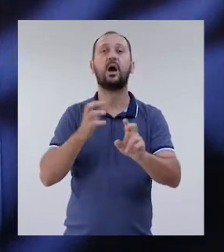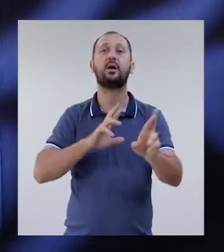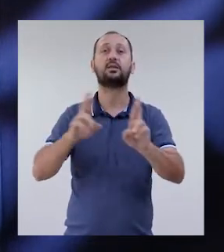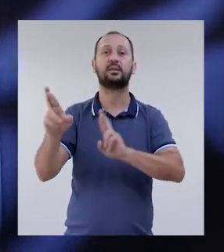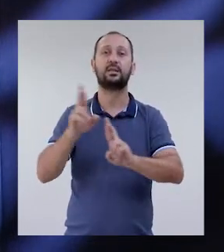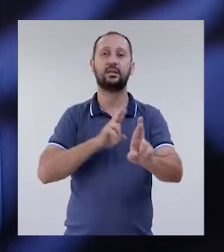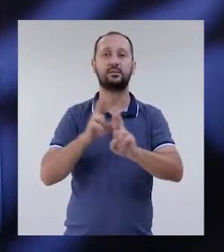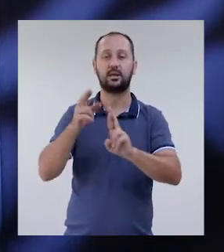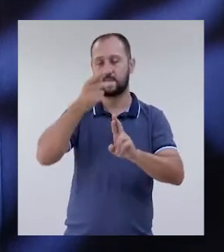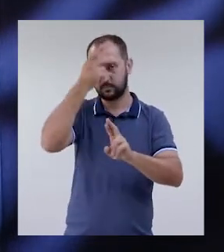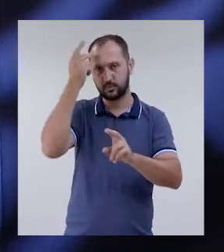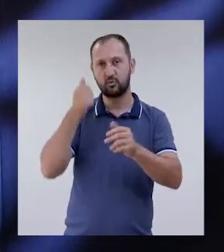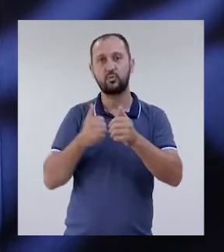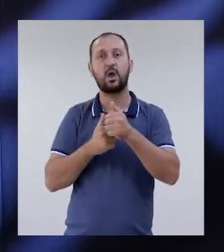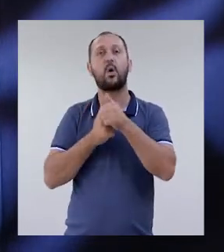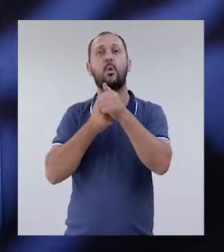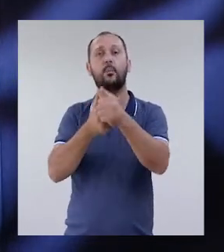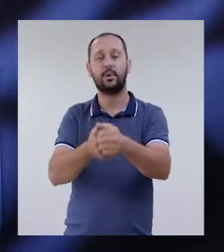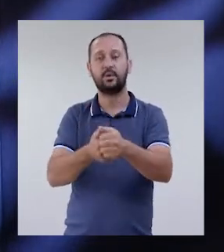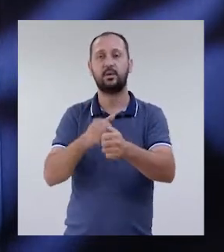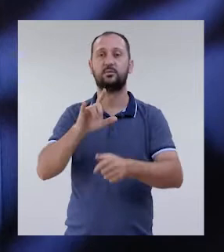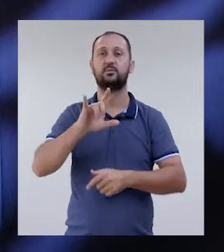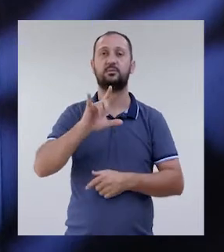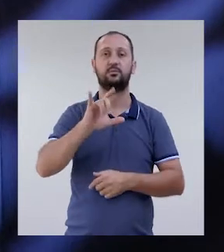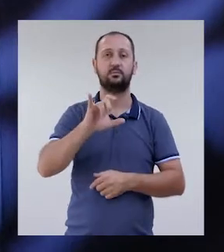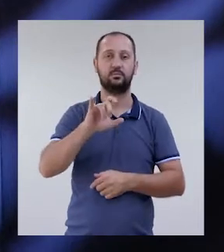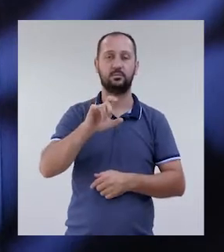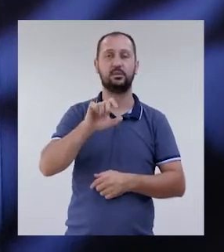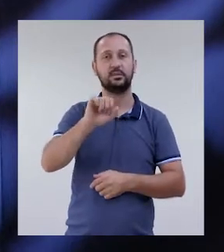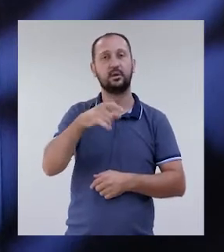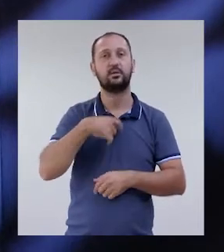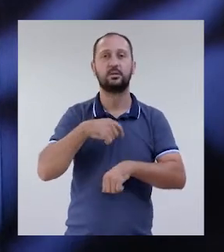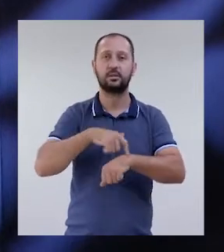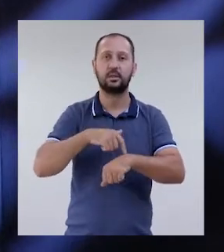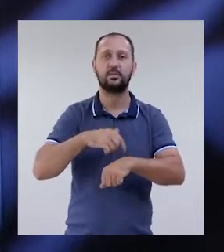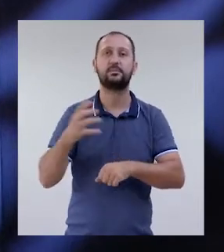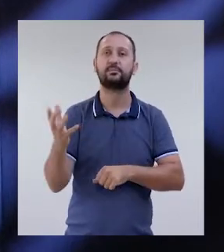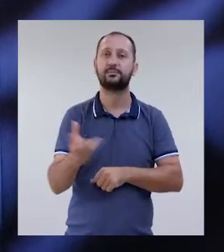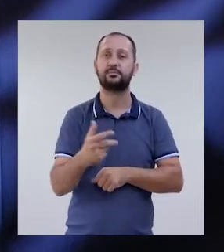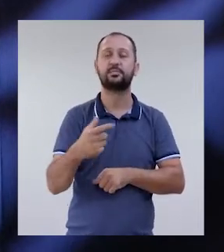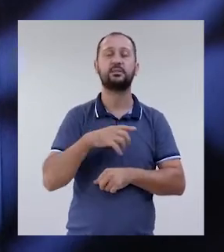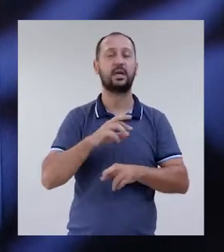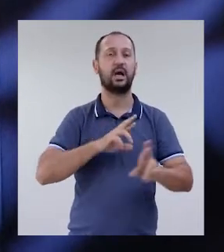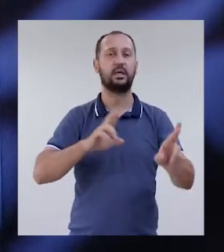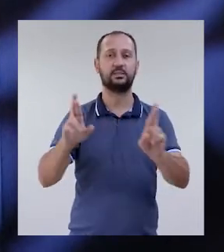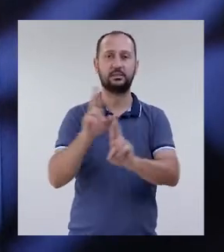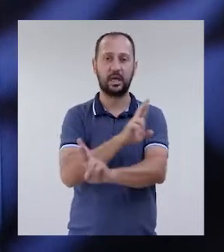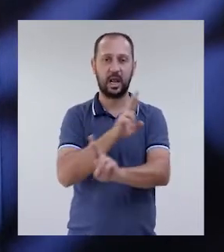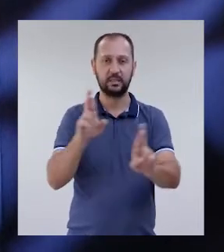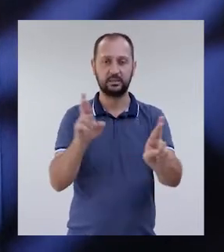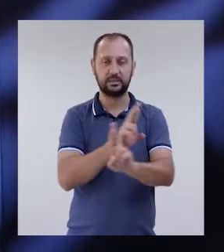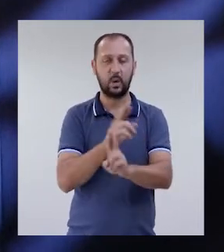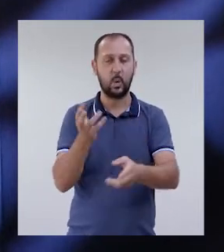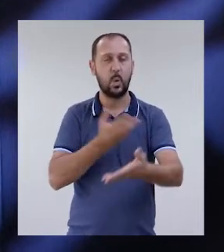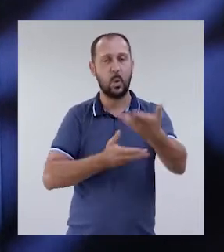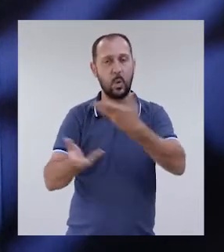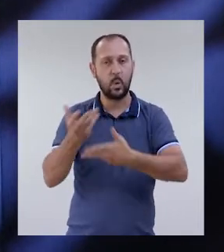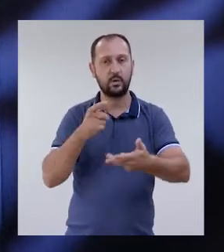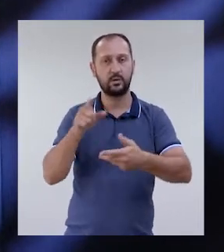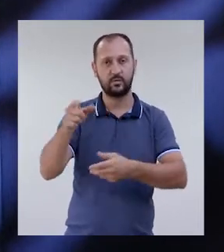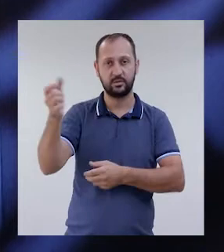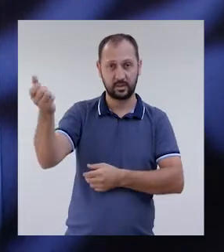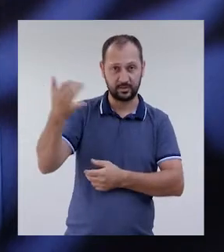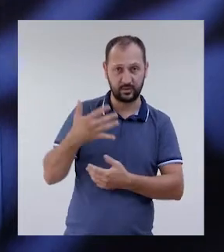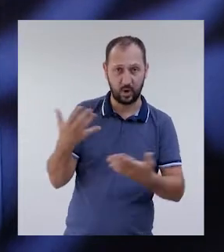a interação com os nossos seguidores no Instagram. Sobre a celeridade e sobre essa interação que